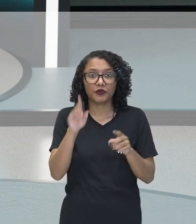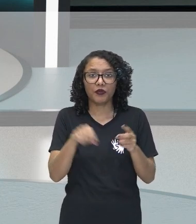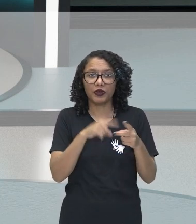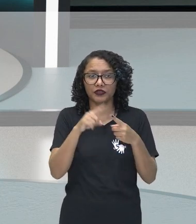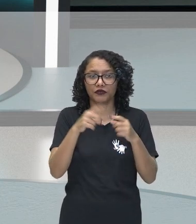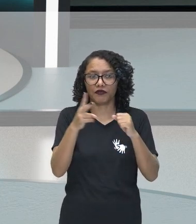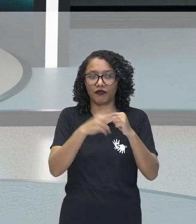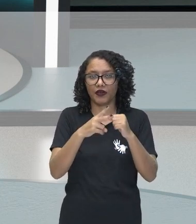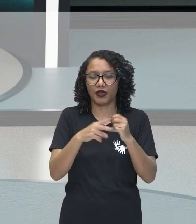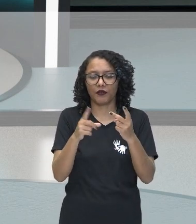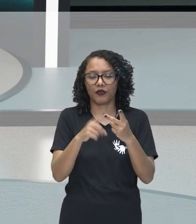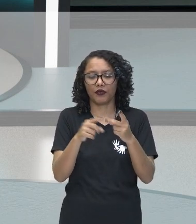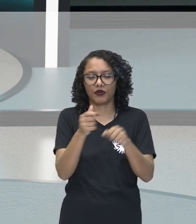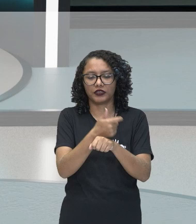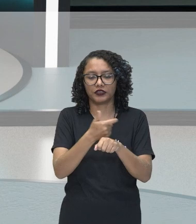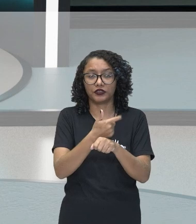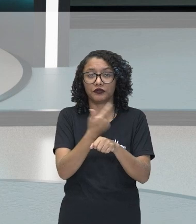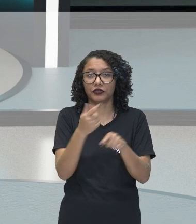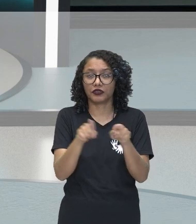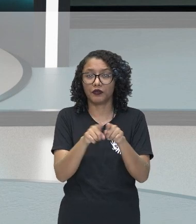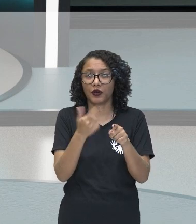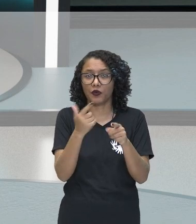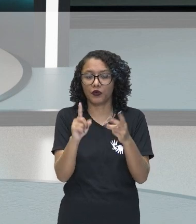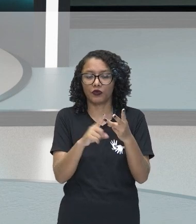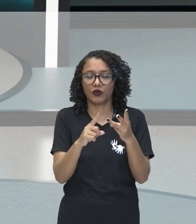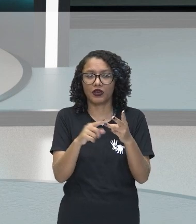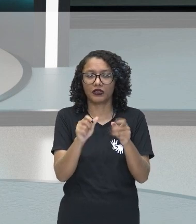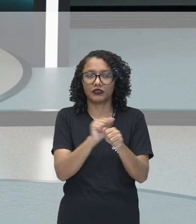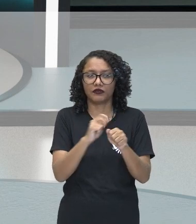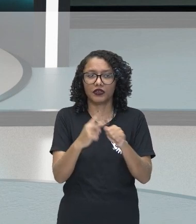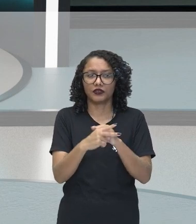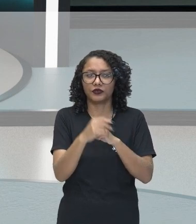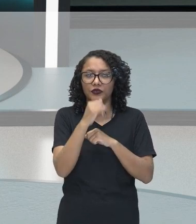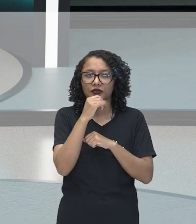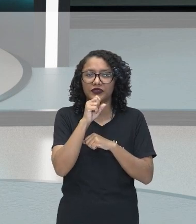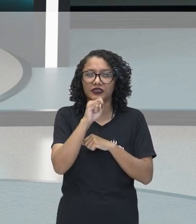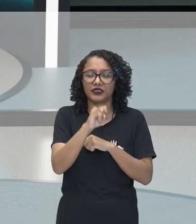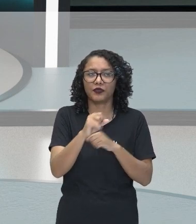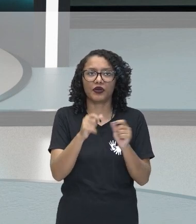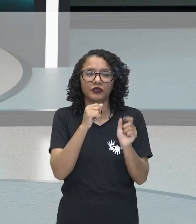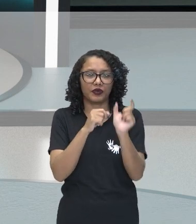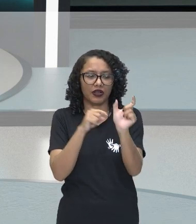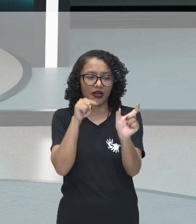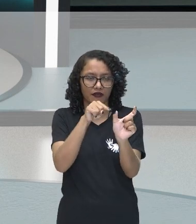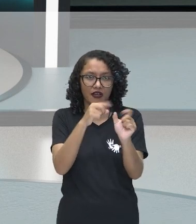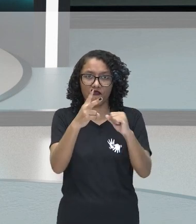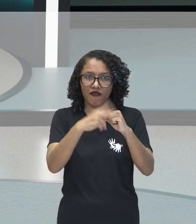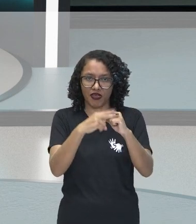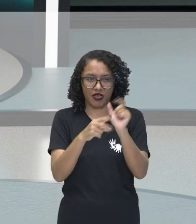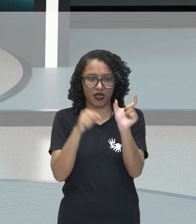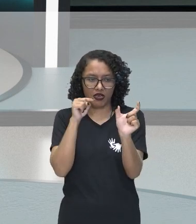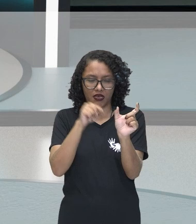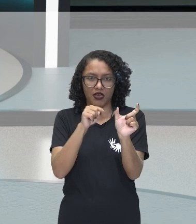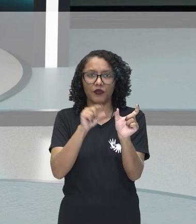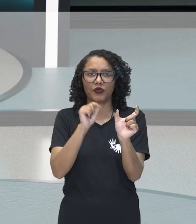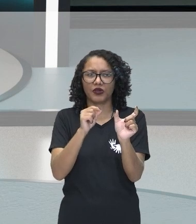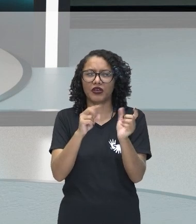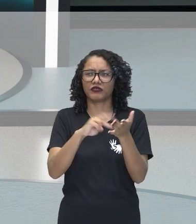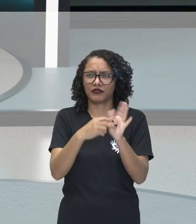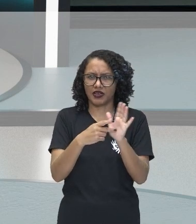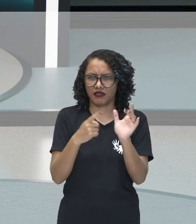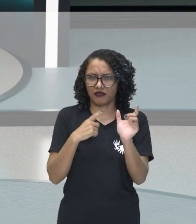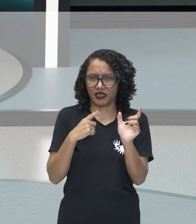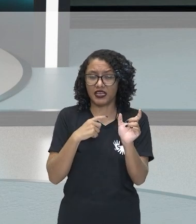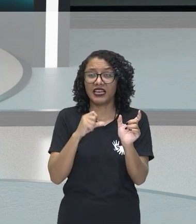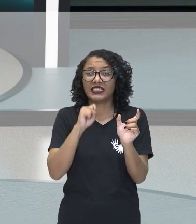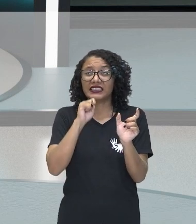adjetivos e a outros advérbios. O que significa que se eu tenho uma palavra como um verbo e ele expressa um determinado significado, quando